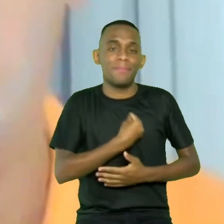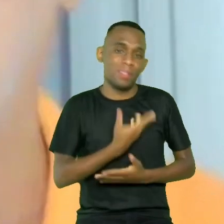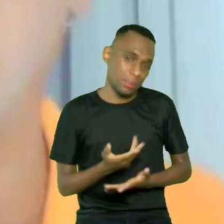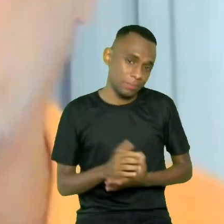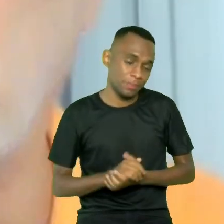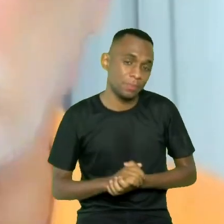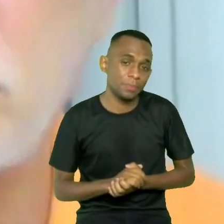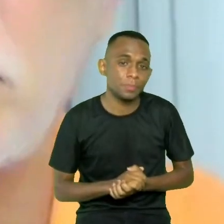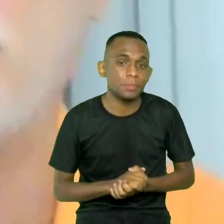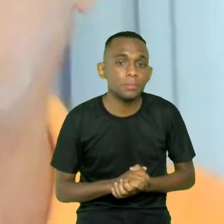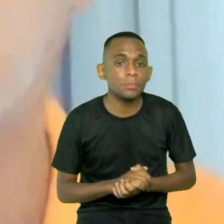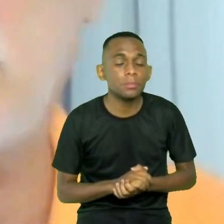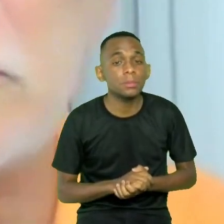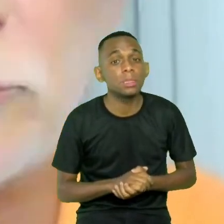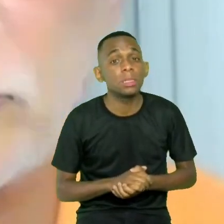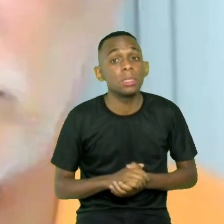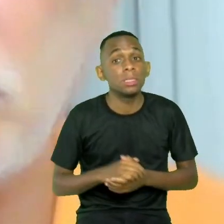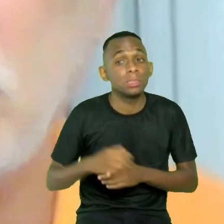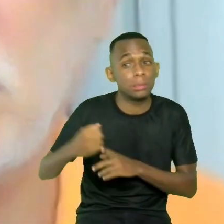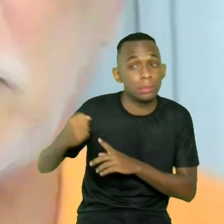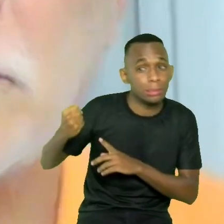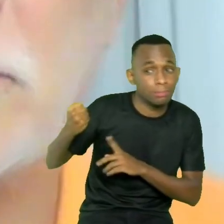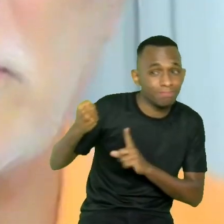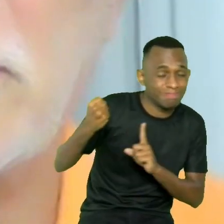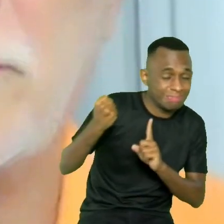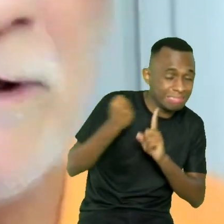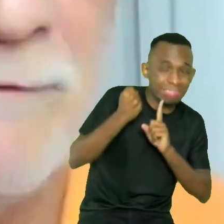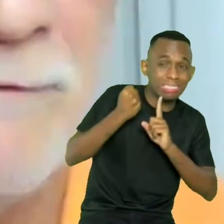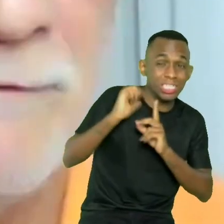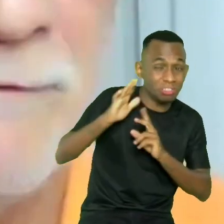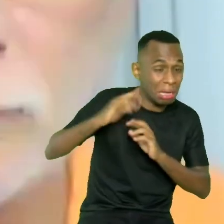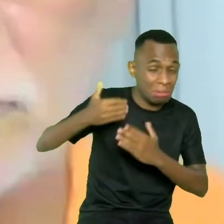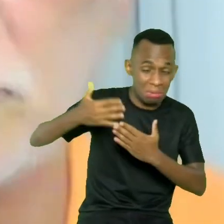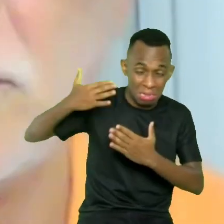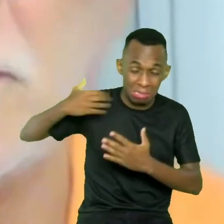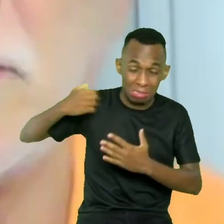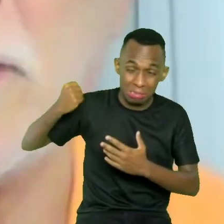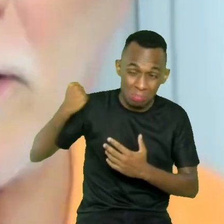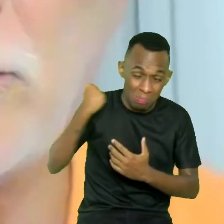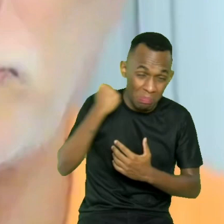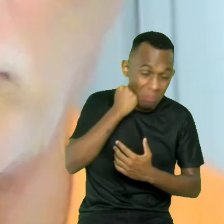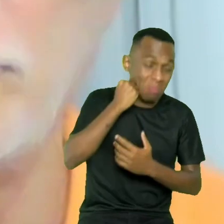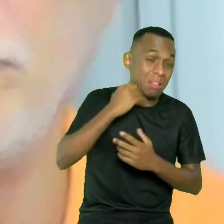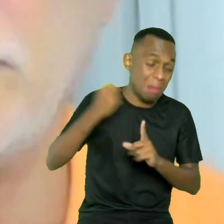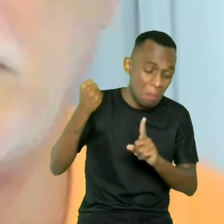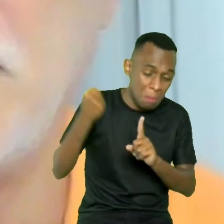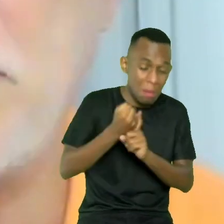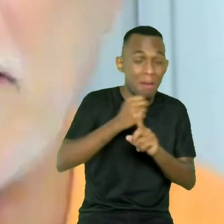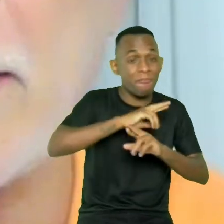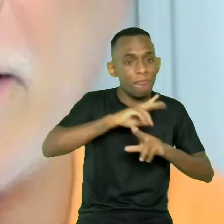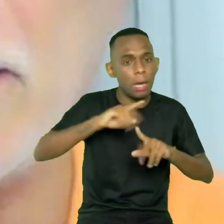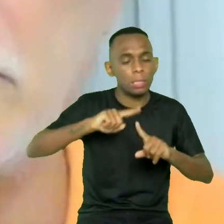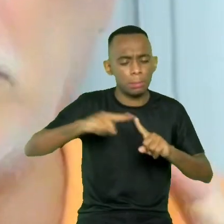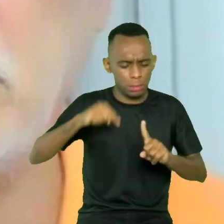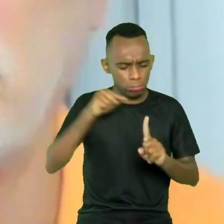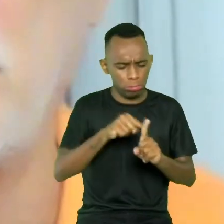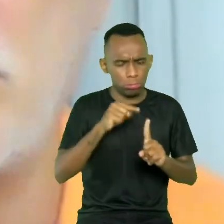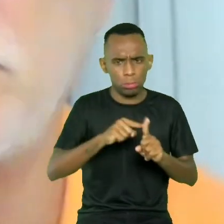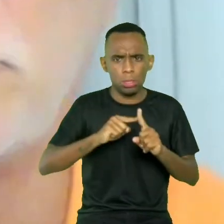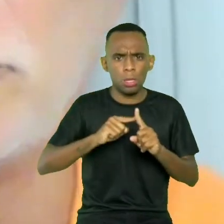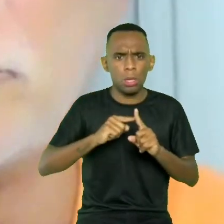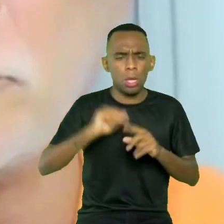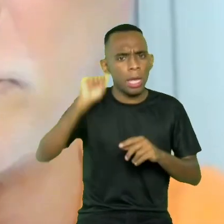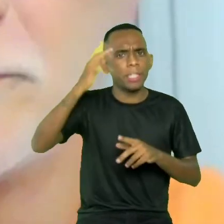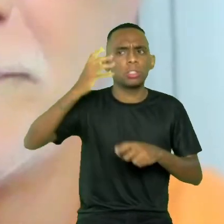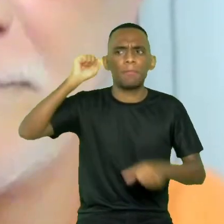levar mais um soco, ela já levou tantos, né? Ela vai levar mais um, ela resolve parar e tomar